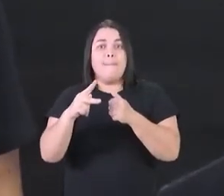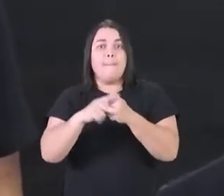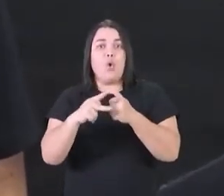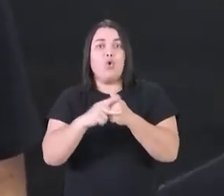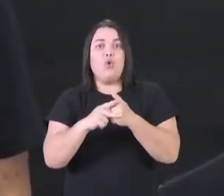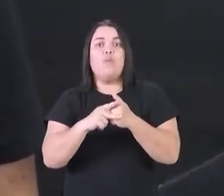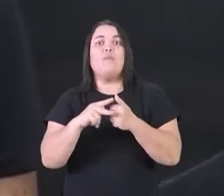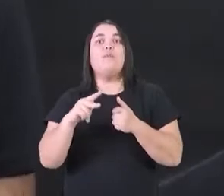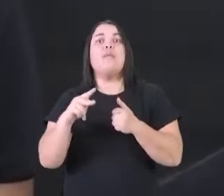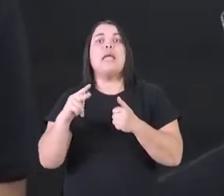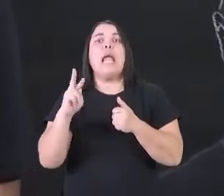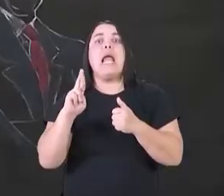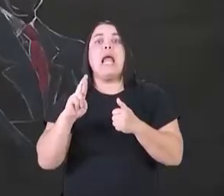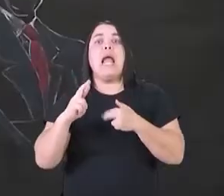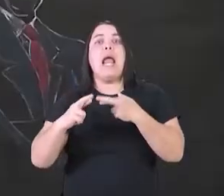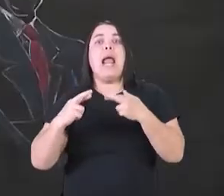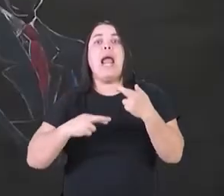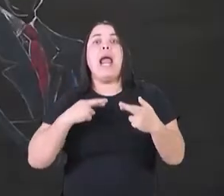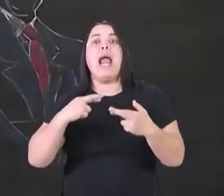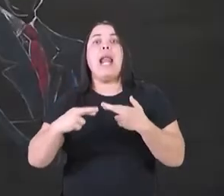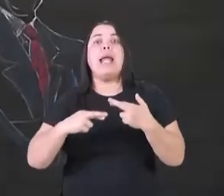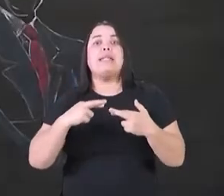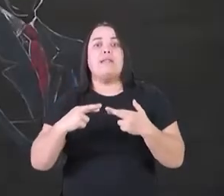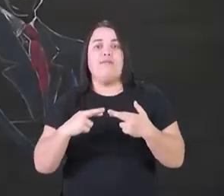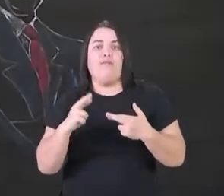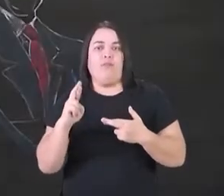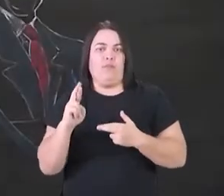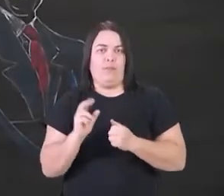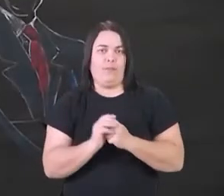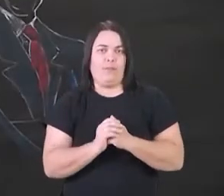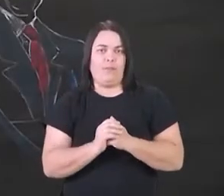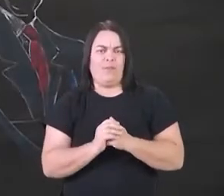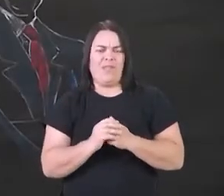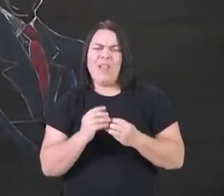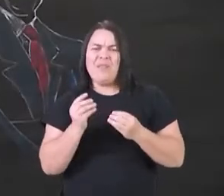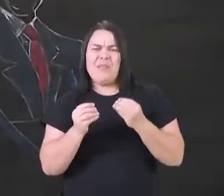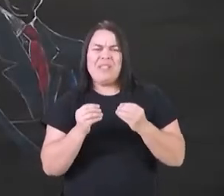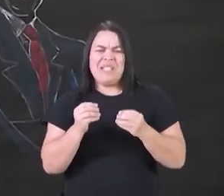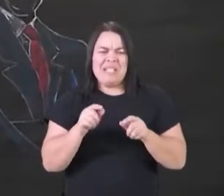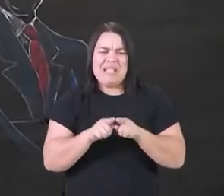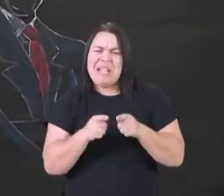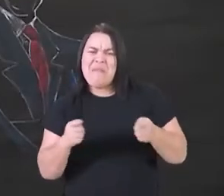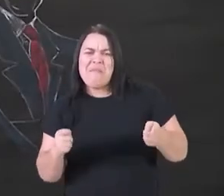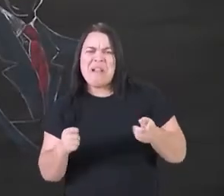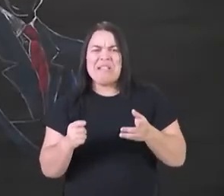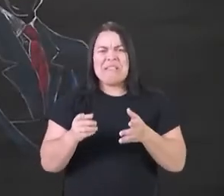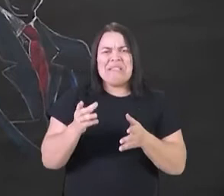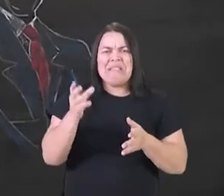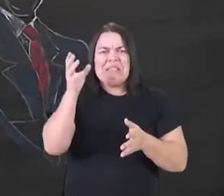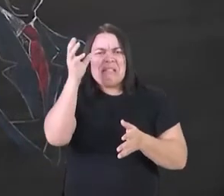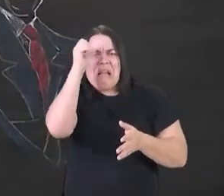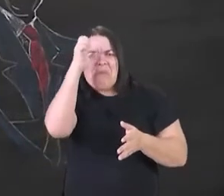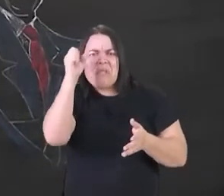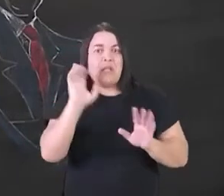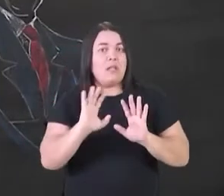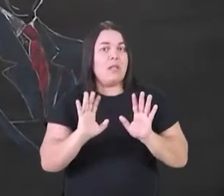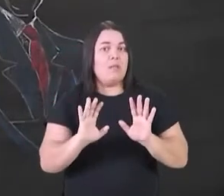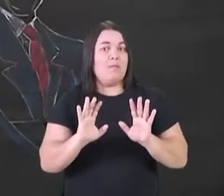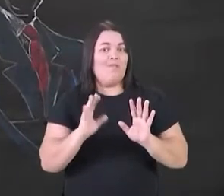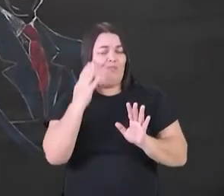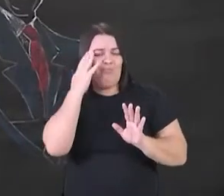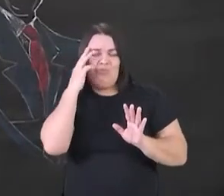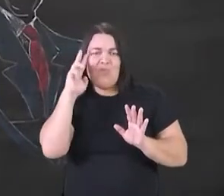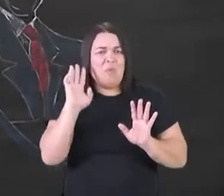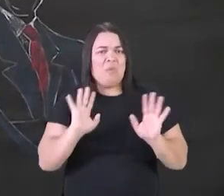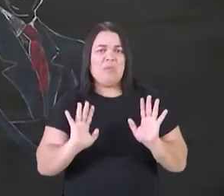relativos. Teacher, eu vou ter que aprender a fazer a análise disso, essa gramática, eu não me lembro o que é um pronome relativo. Não tem problema, você